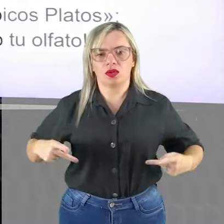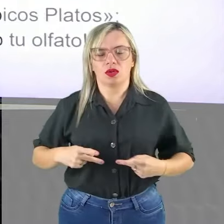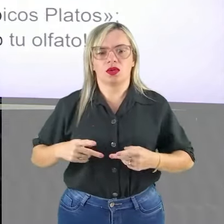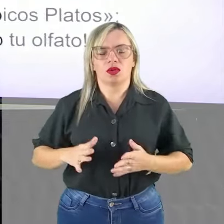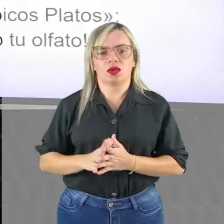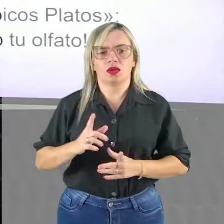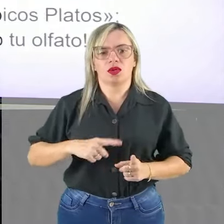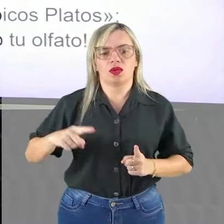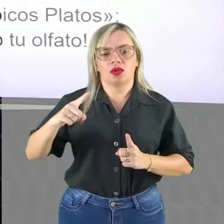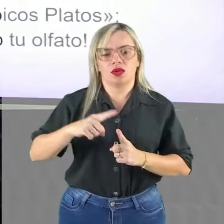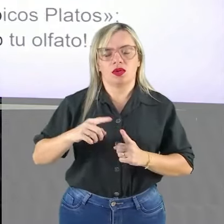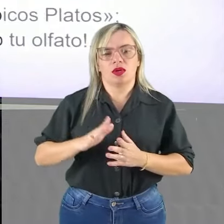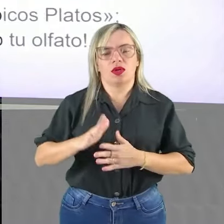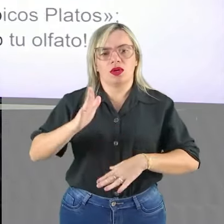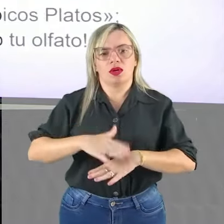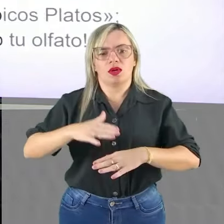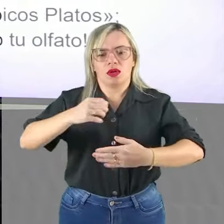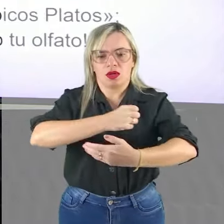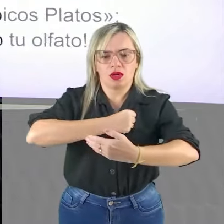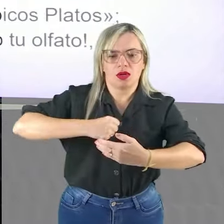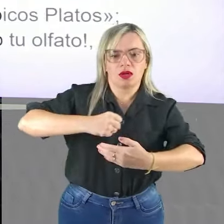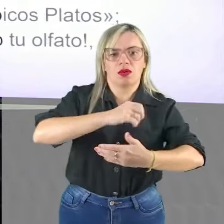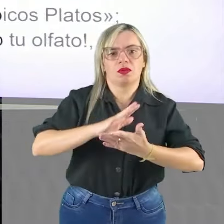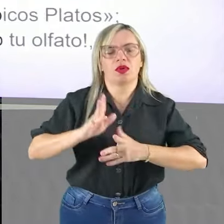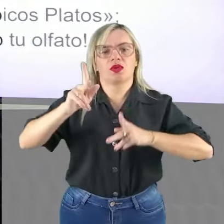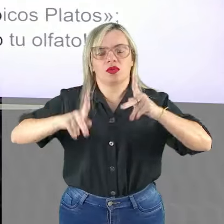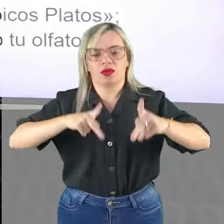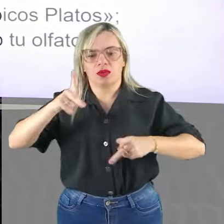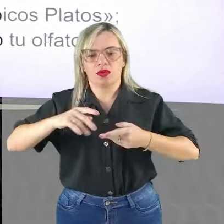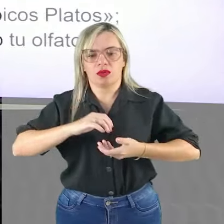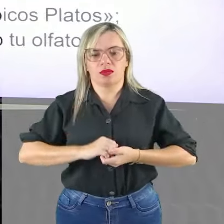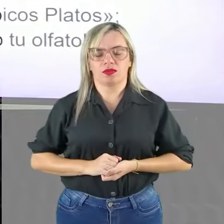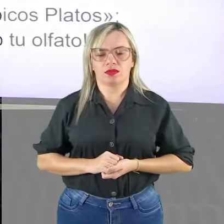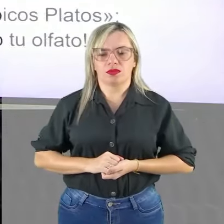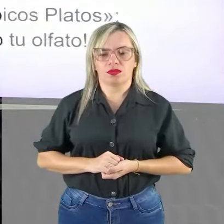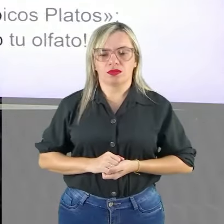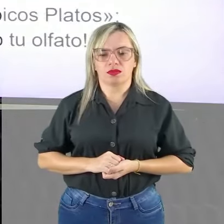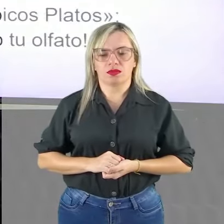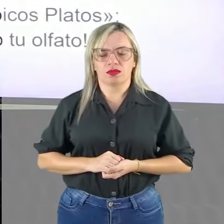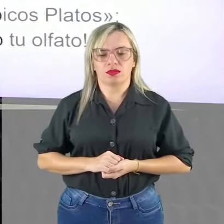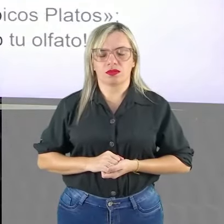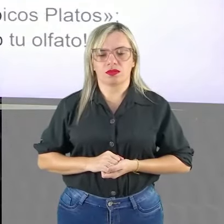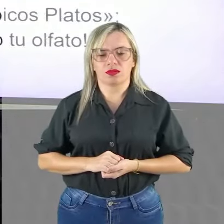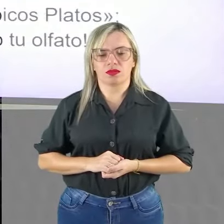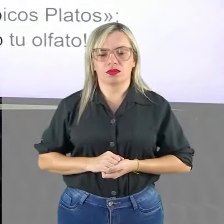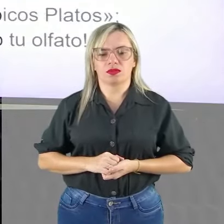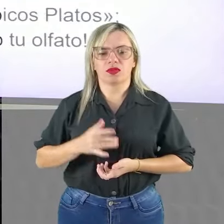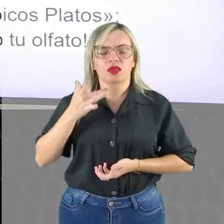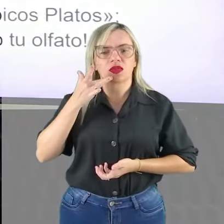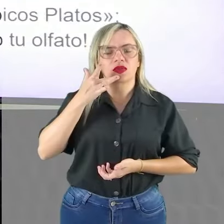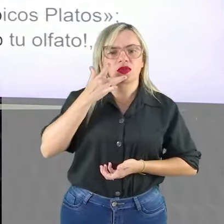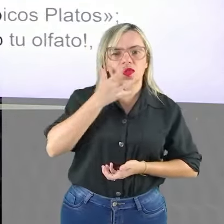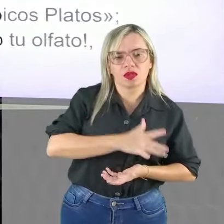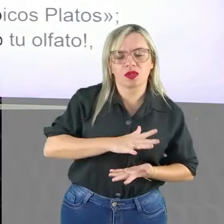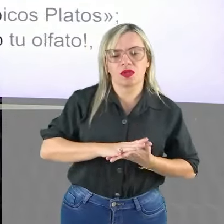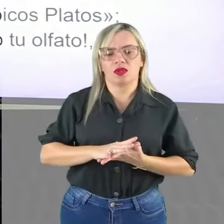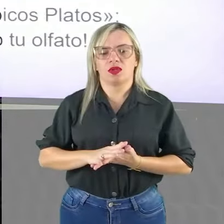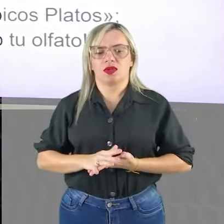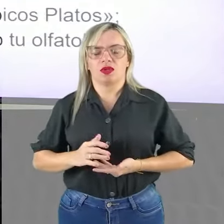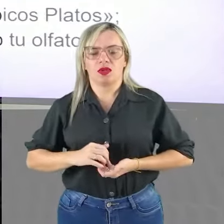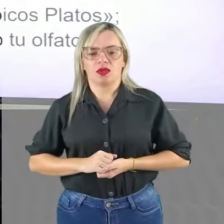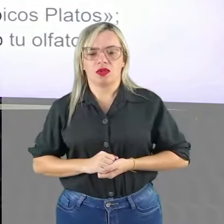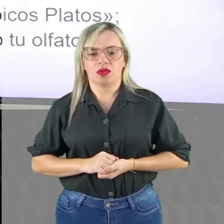ele tá falando aqui mais da Gastronomia do povo tá sabor Nacional então gastronomia Nacional el